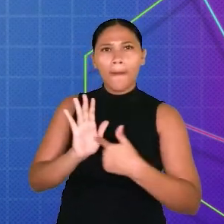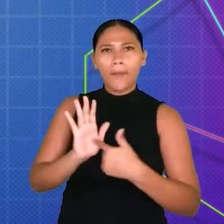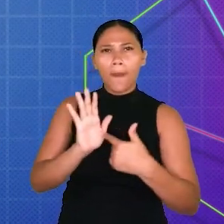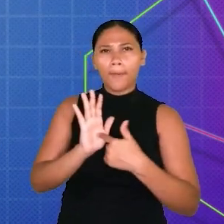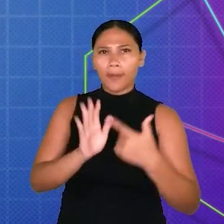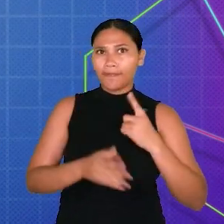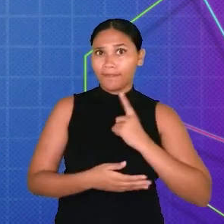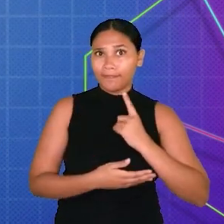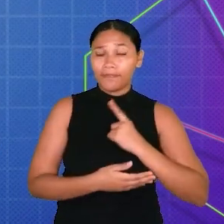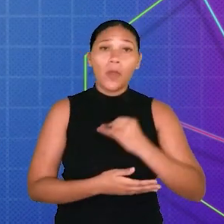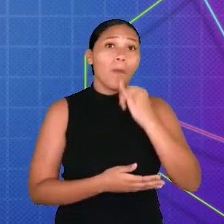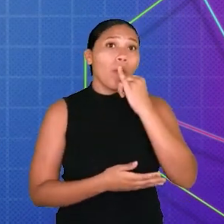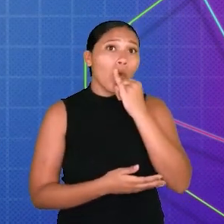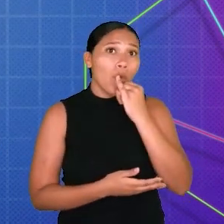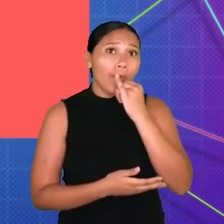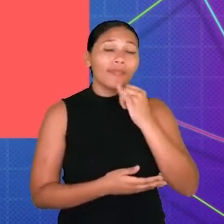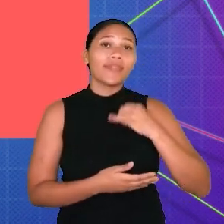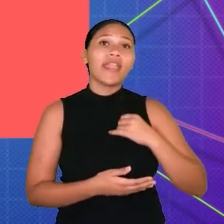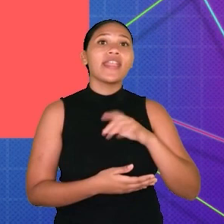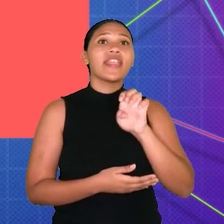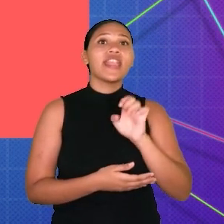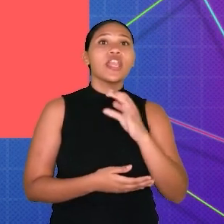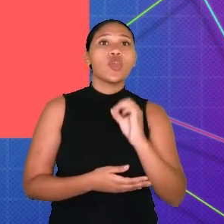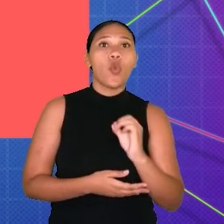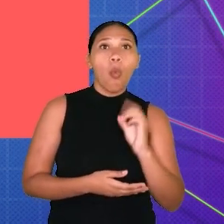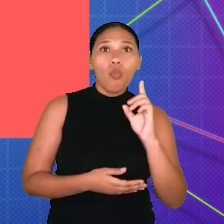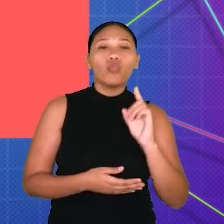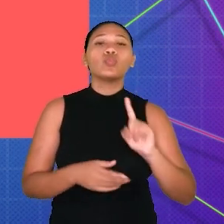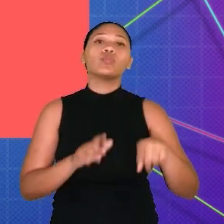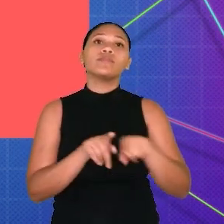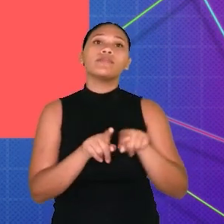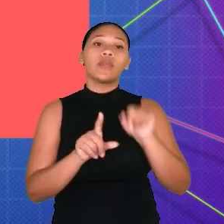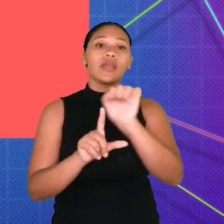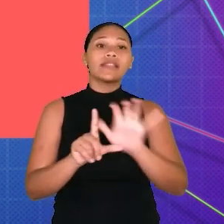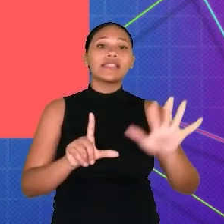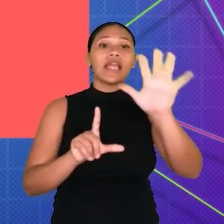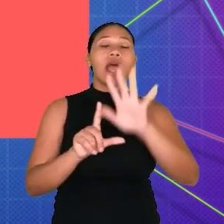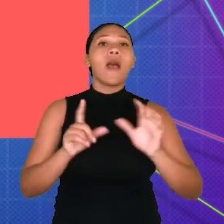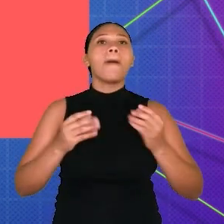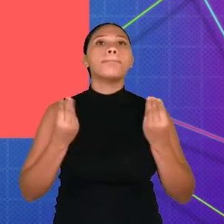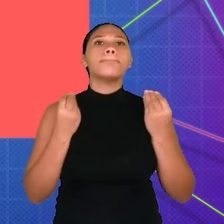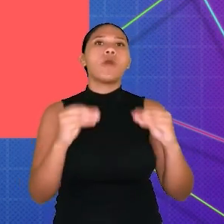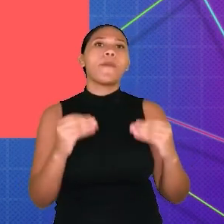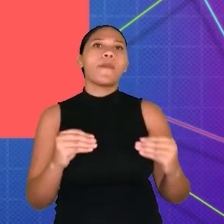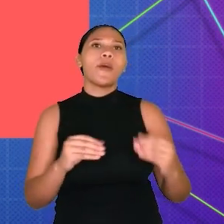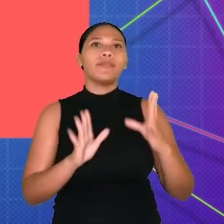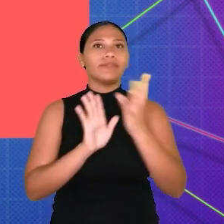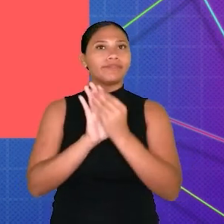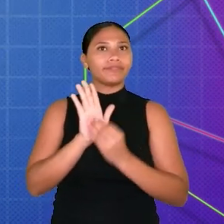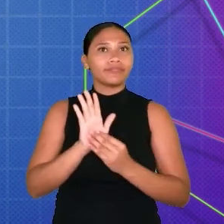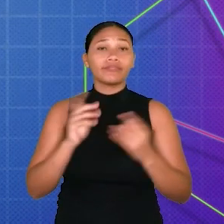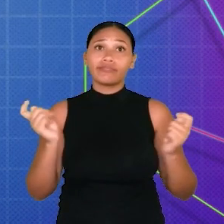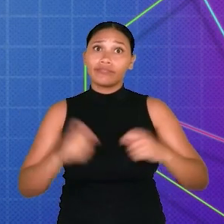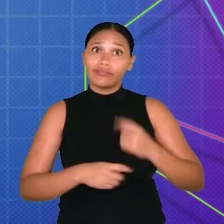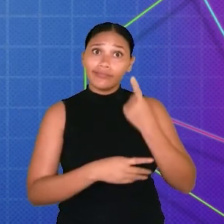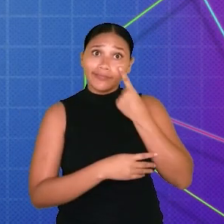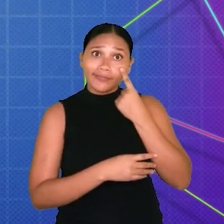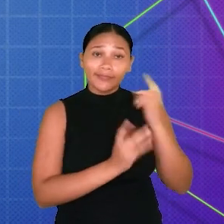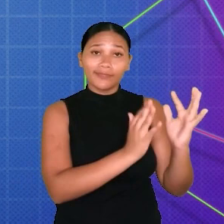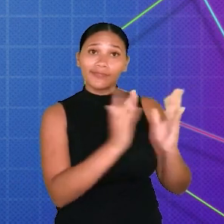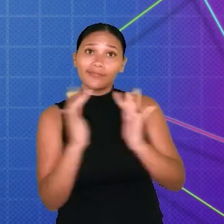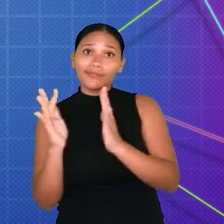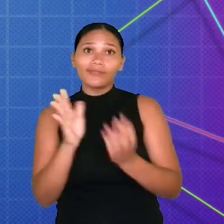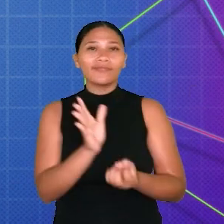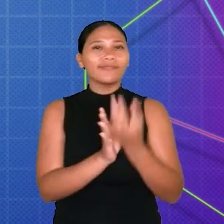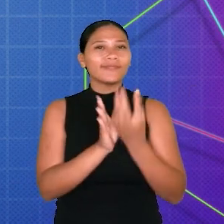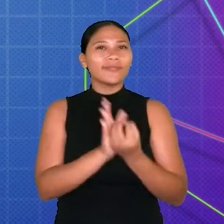seus títulos indies, como itch.io, o principal site de compartilhamento de jogos indie da internet, onde podemos ver o processo